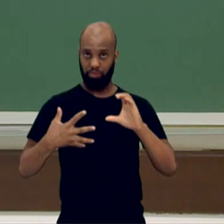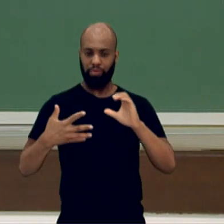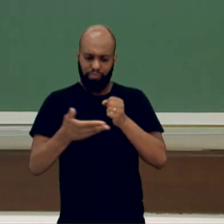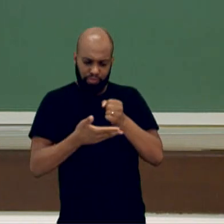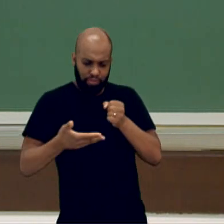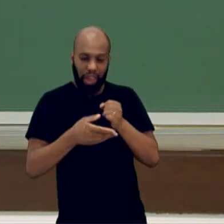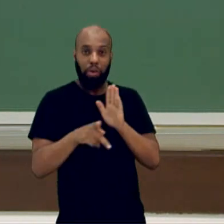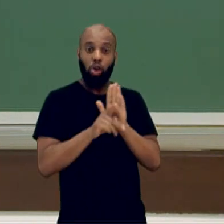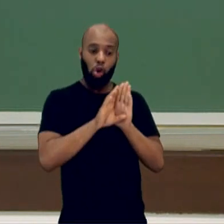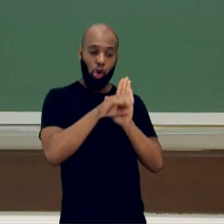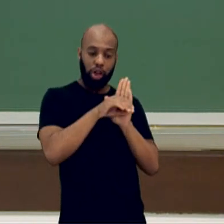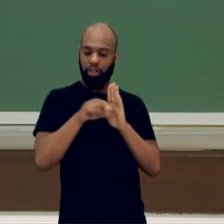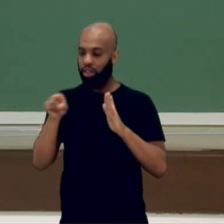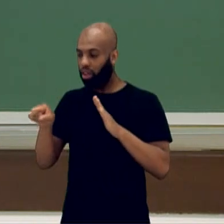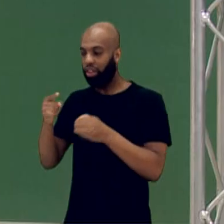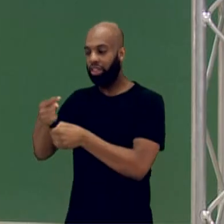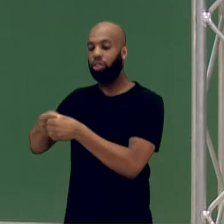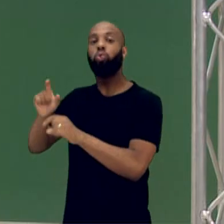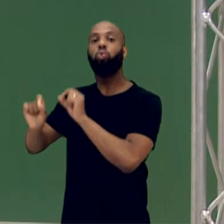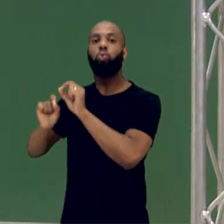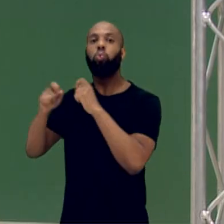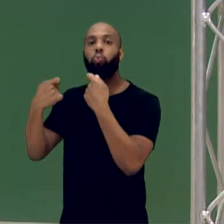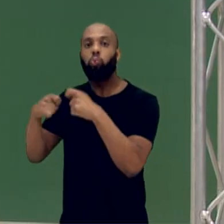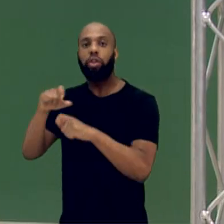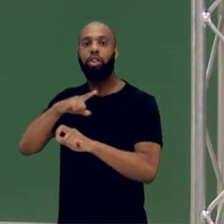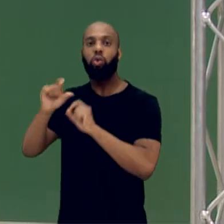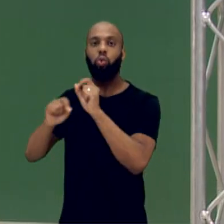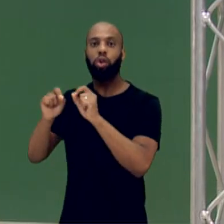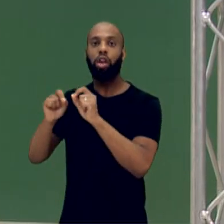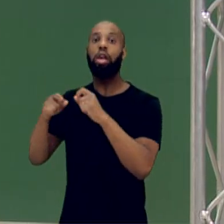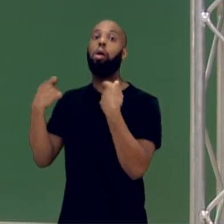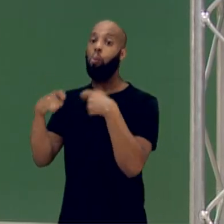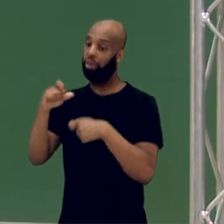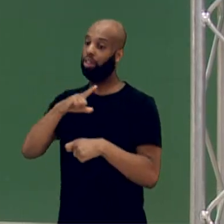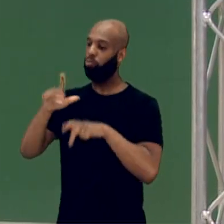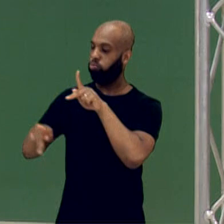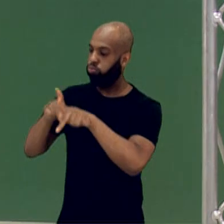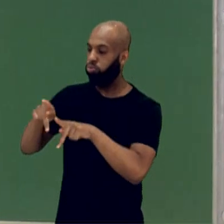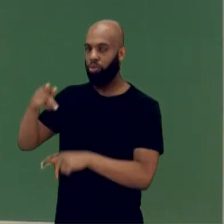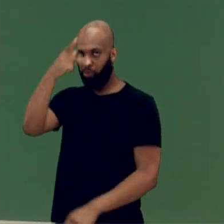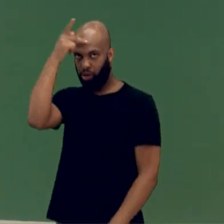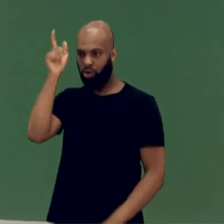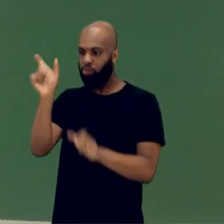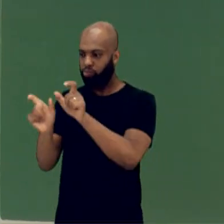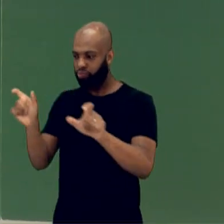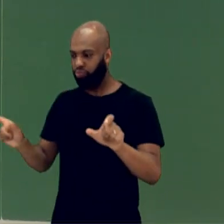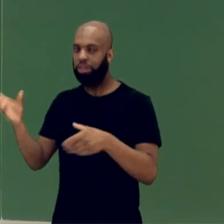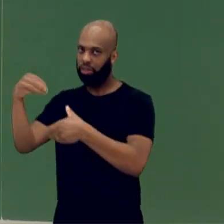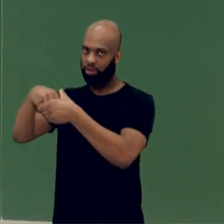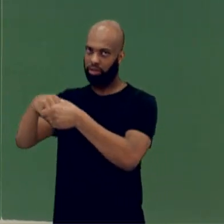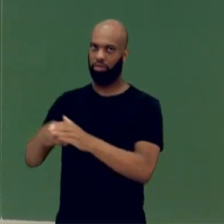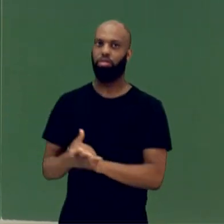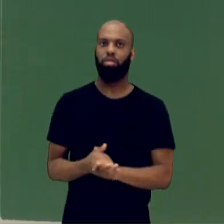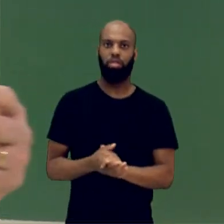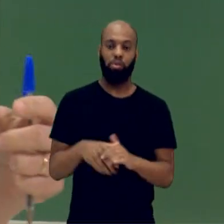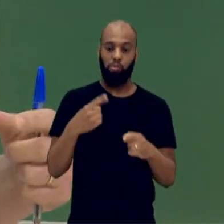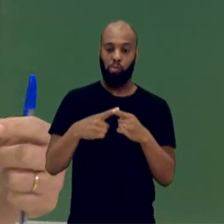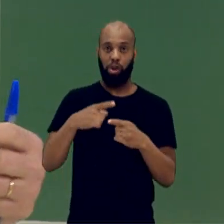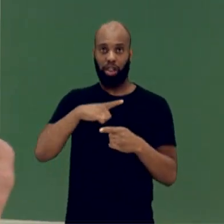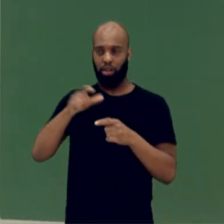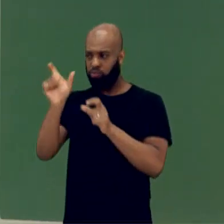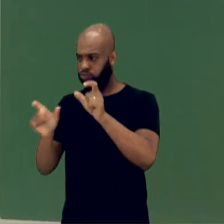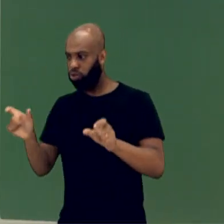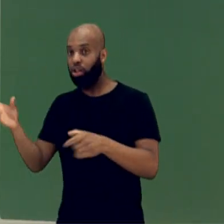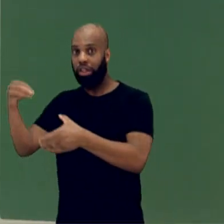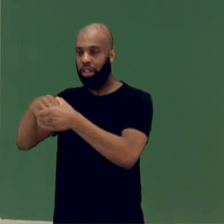para conceituar a cidade tem que ter essa aglomeração de pessoas, né? Elas estão aglomeradas